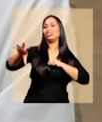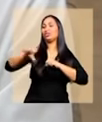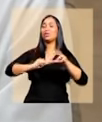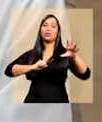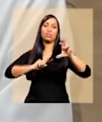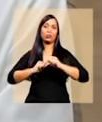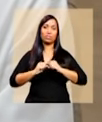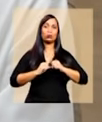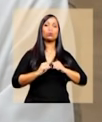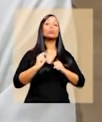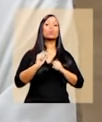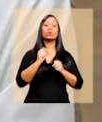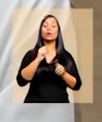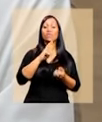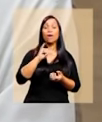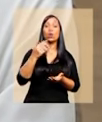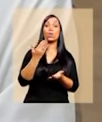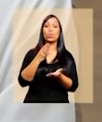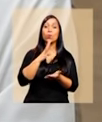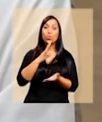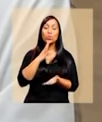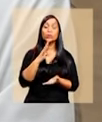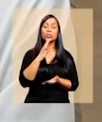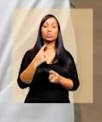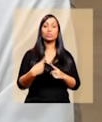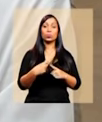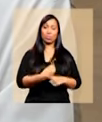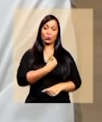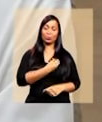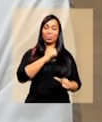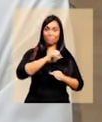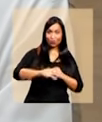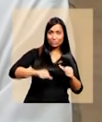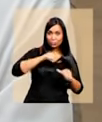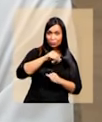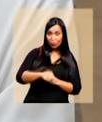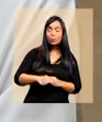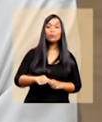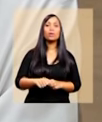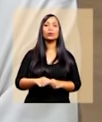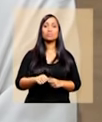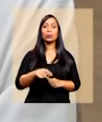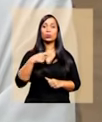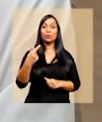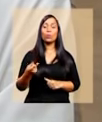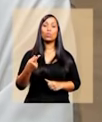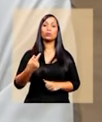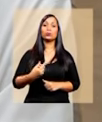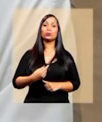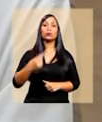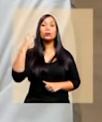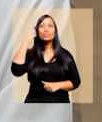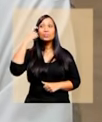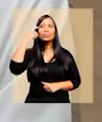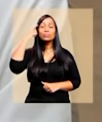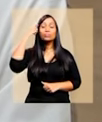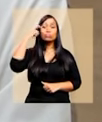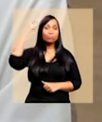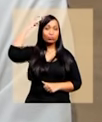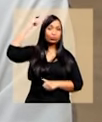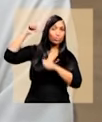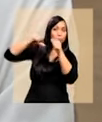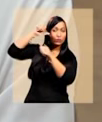adquirindo na medida em que vai conhecendo. Porque a nossa transformação moral acontece depois da nossa transformação